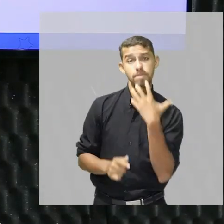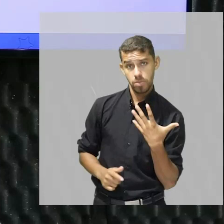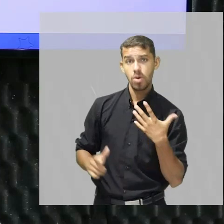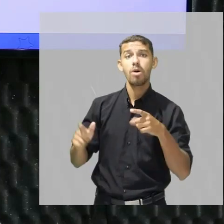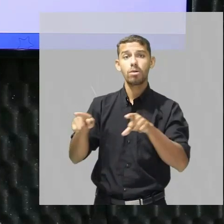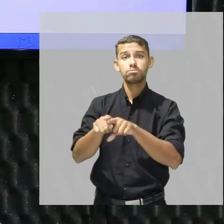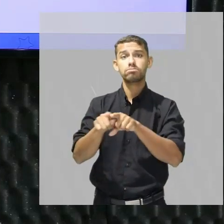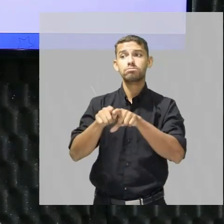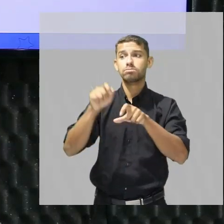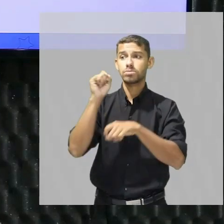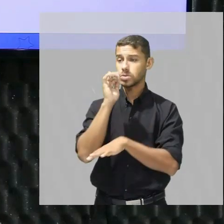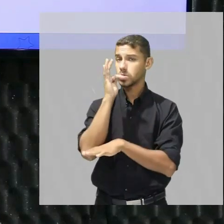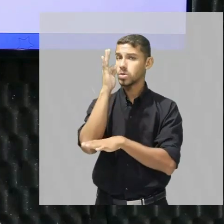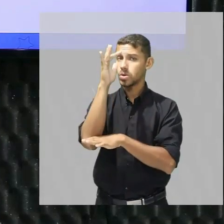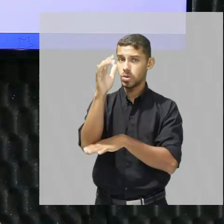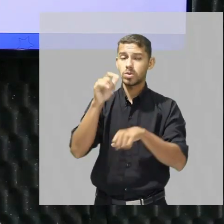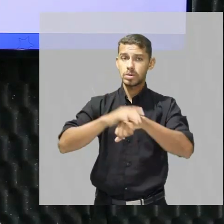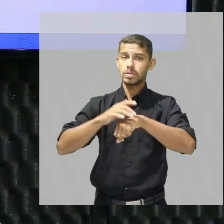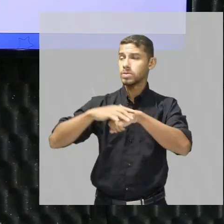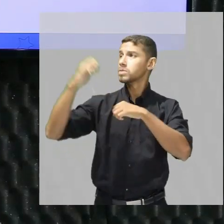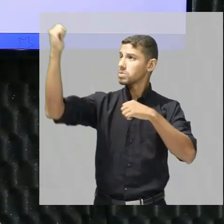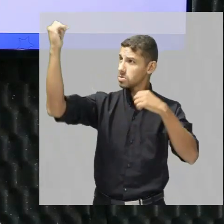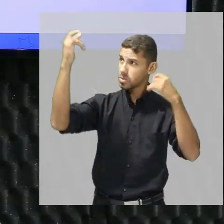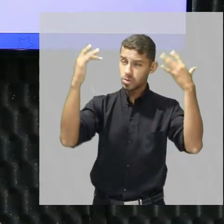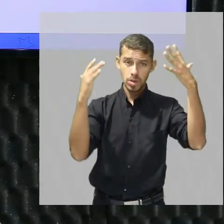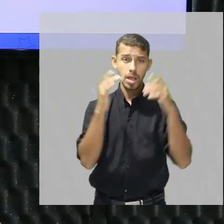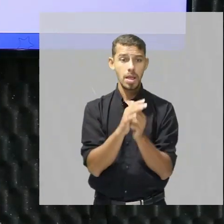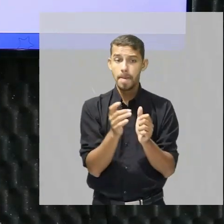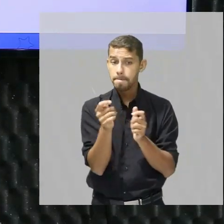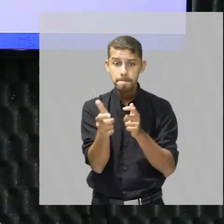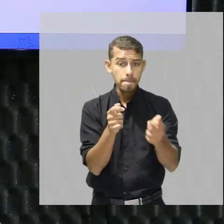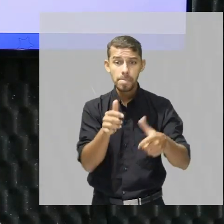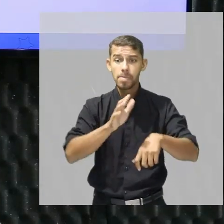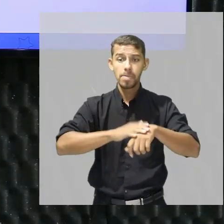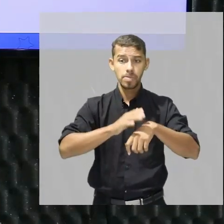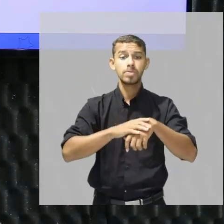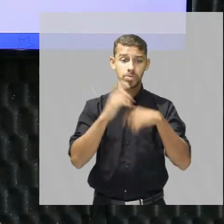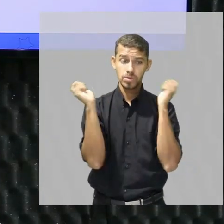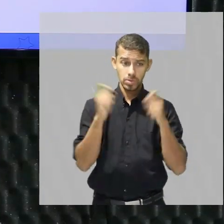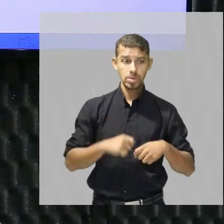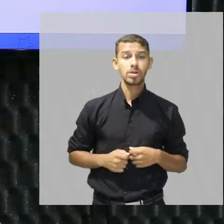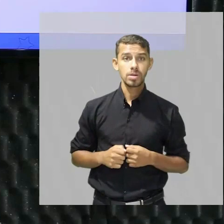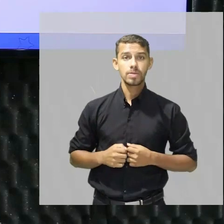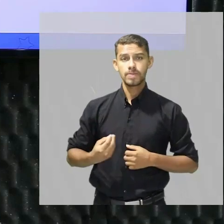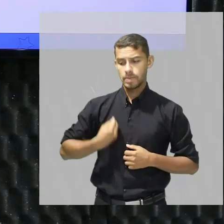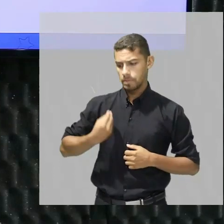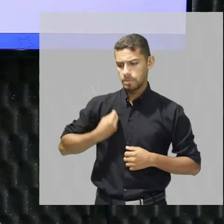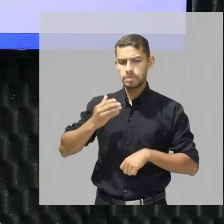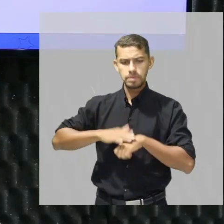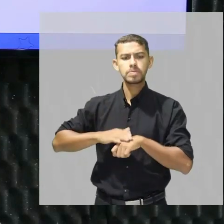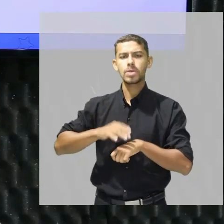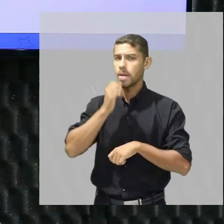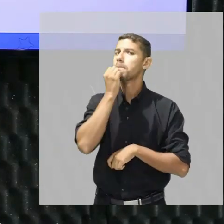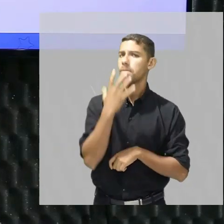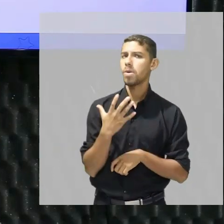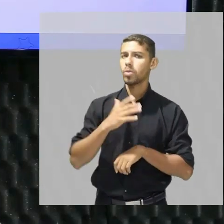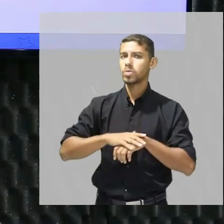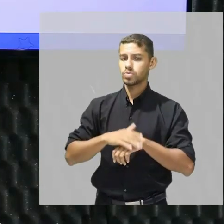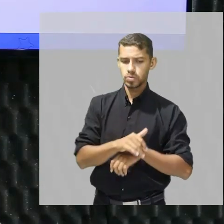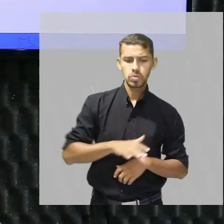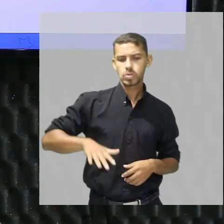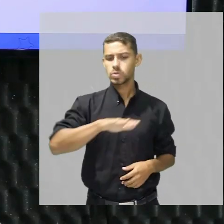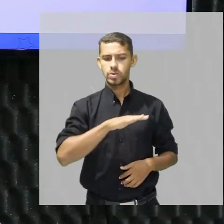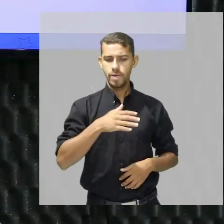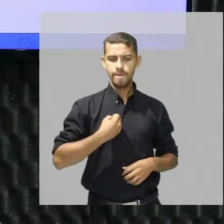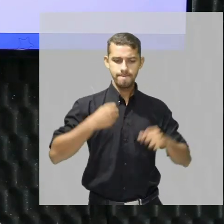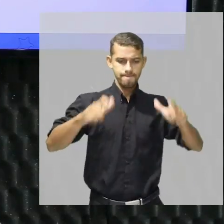luminosidade e pouca umidade. Isso é importante principalmente porque são essas plantas que dão condições para que um